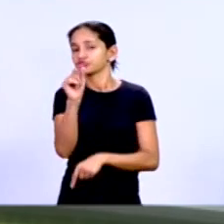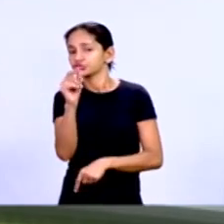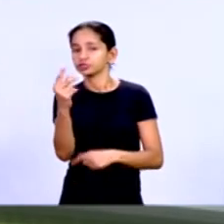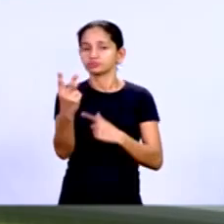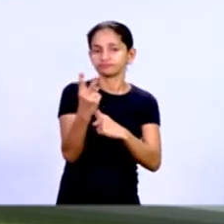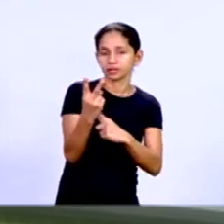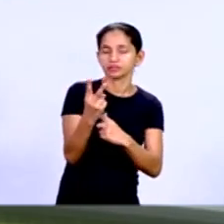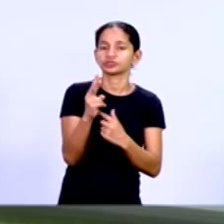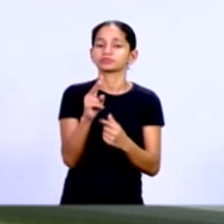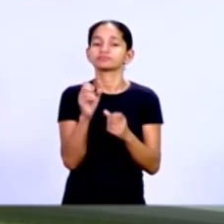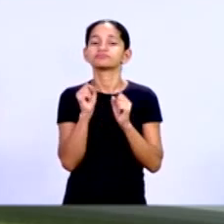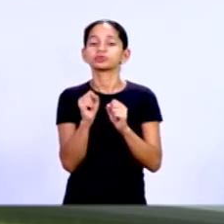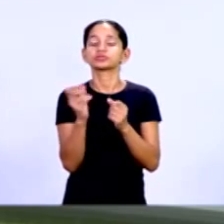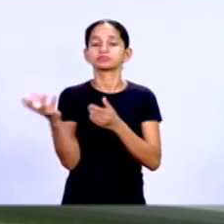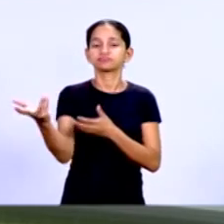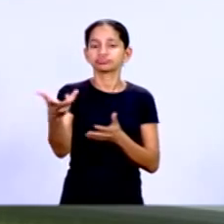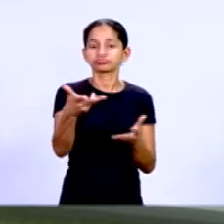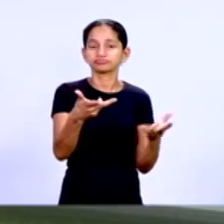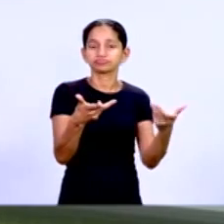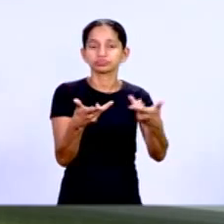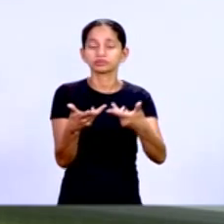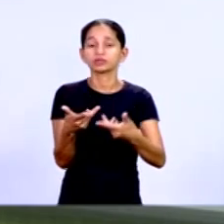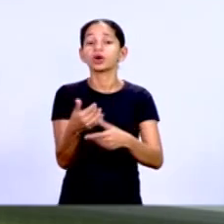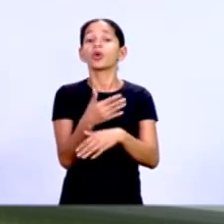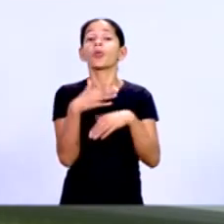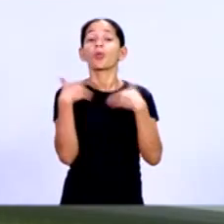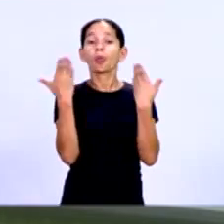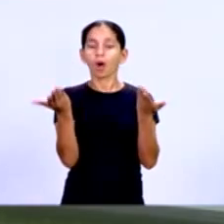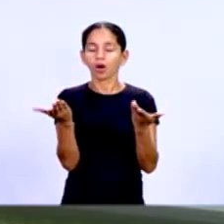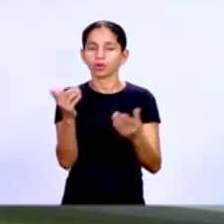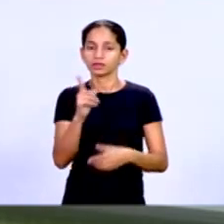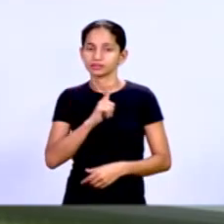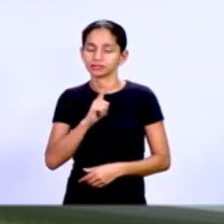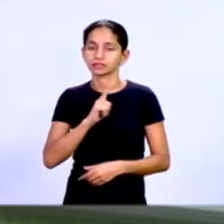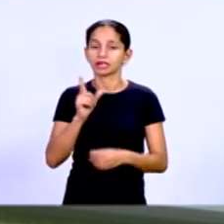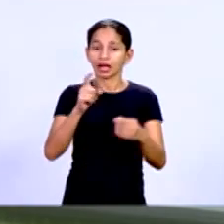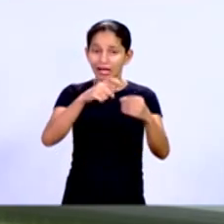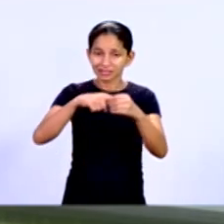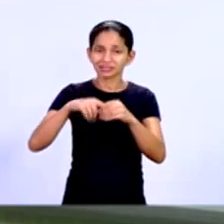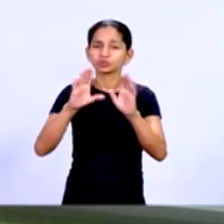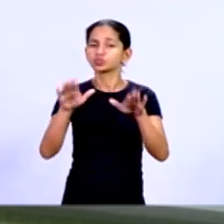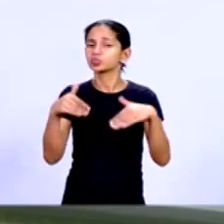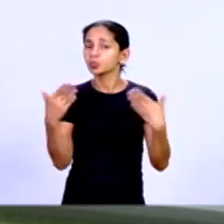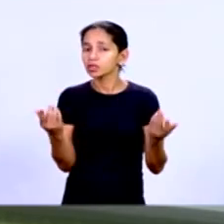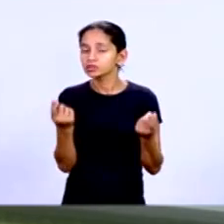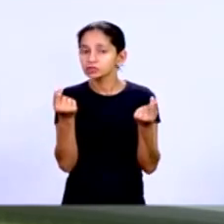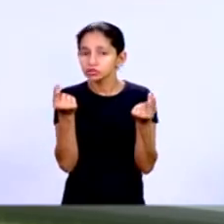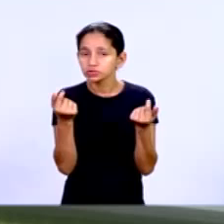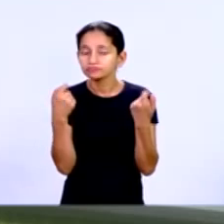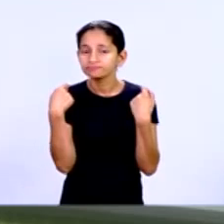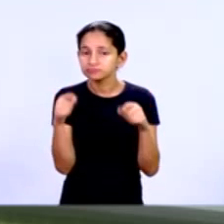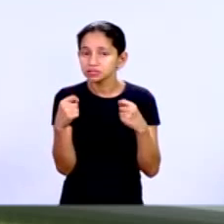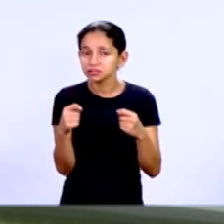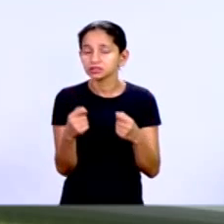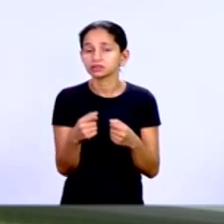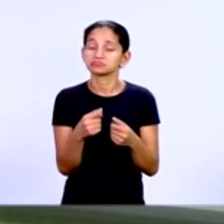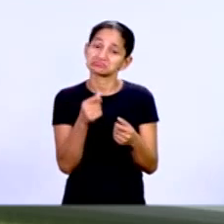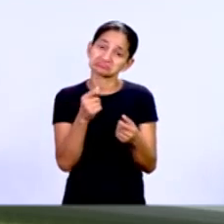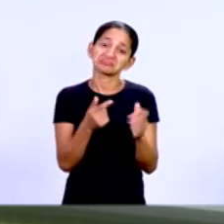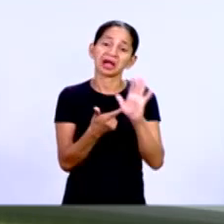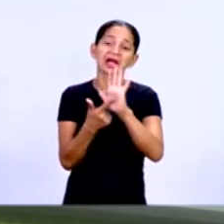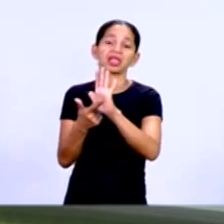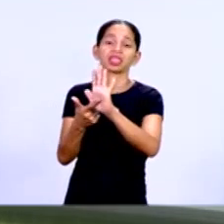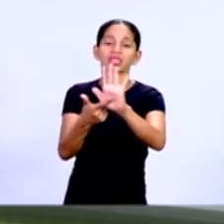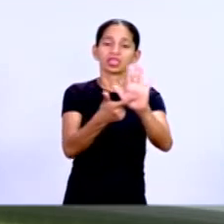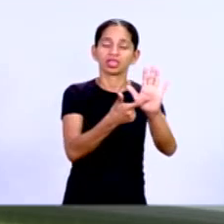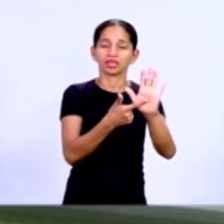capital do mercado, disponibilizando o que? Ações. Então o valor dessas ações, como ela vai ser posta, vai